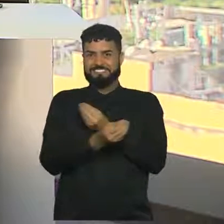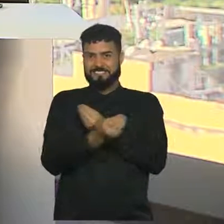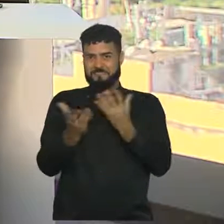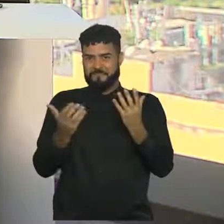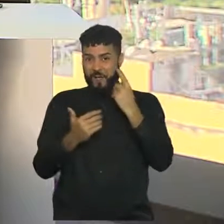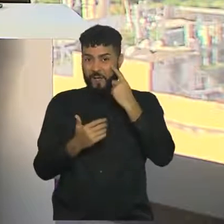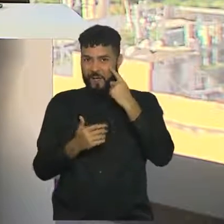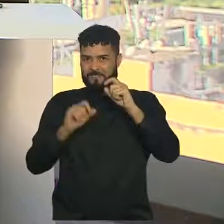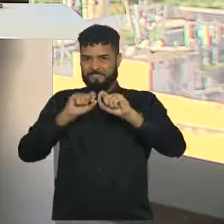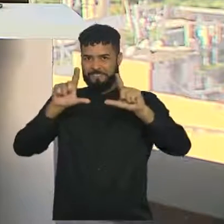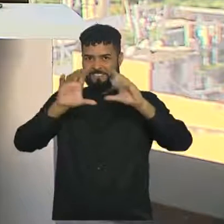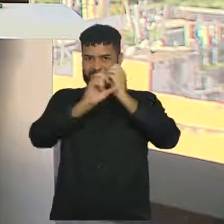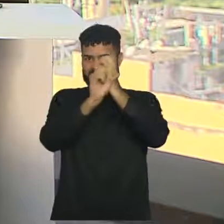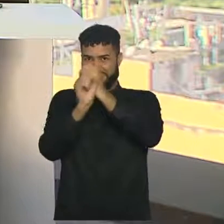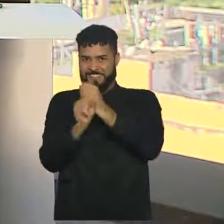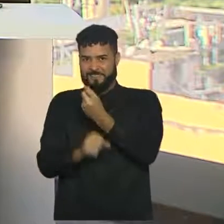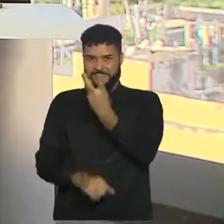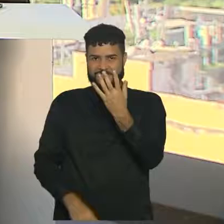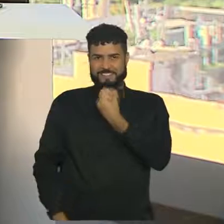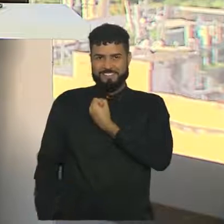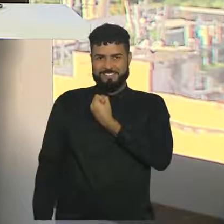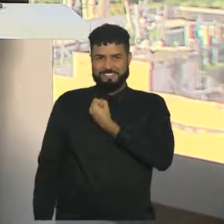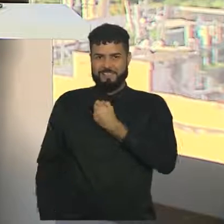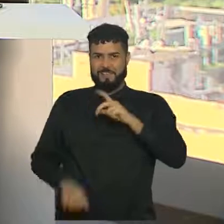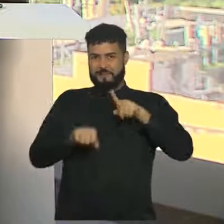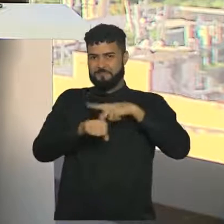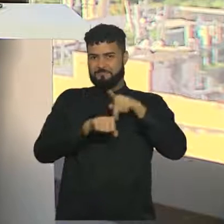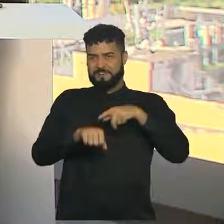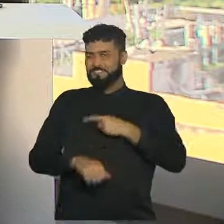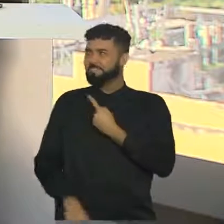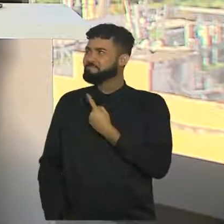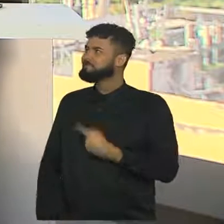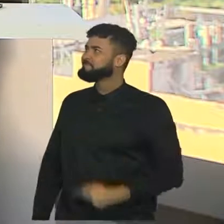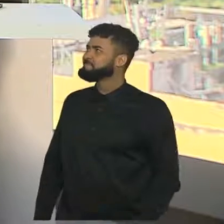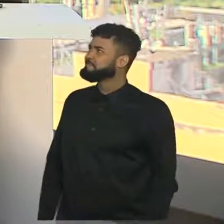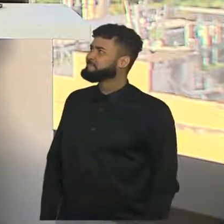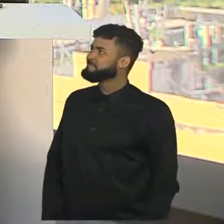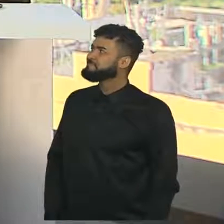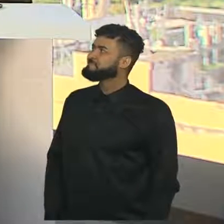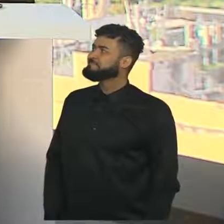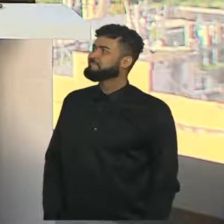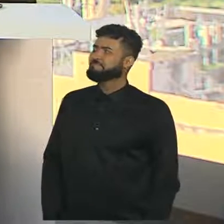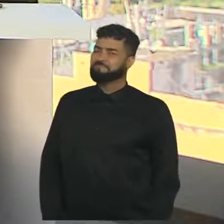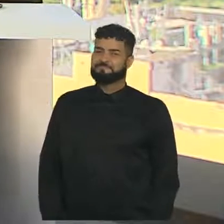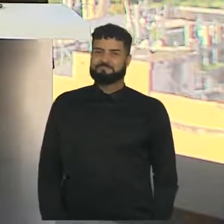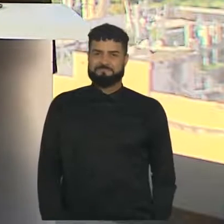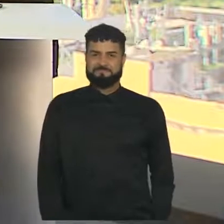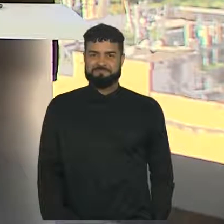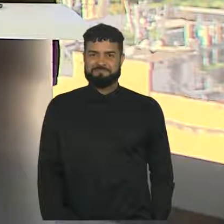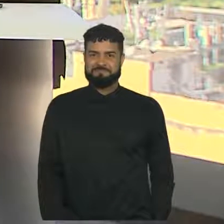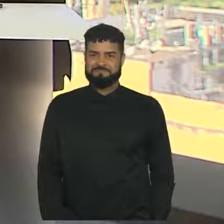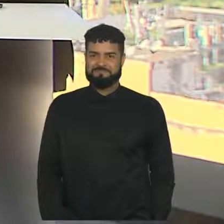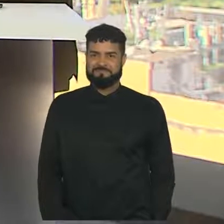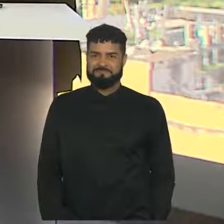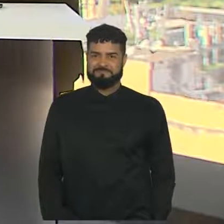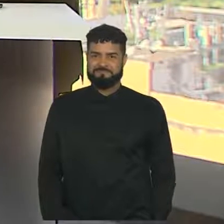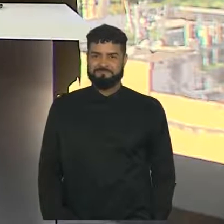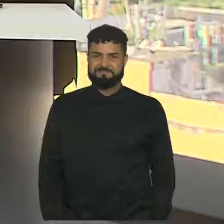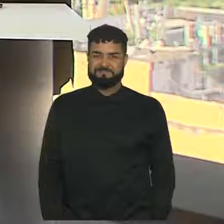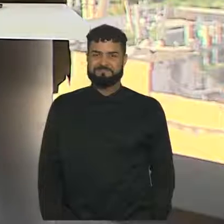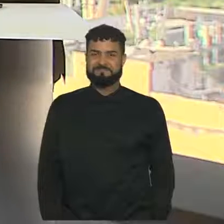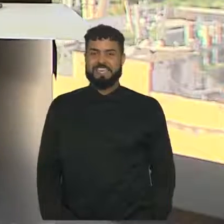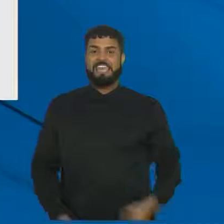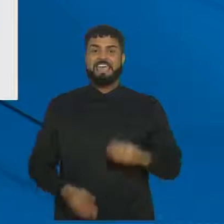distribuídas vamos conferir Como é que tá a imunização pelo país com os números consolidados pelo Ministério da Saúde vamos lá